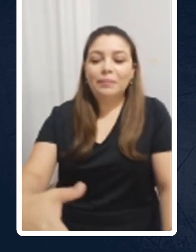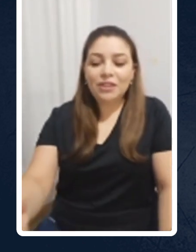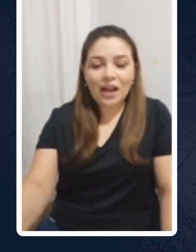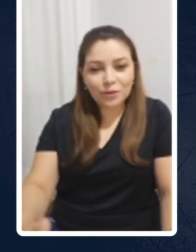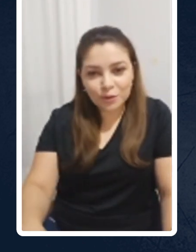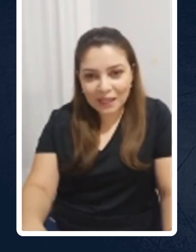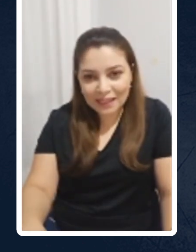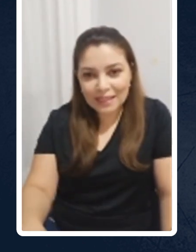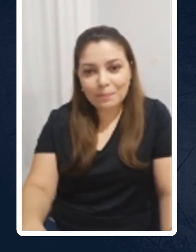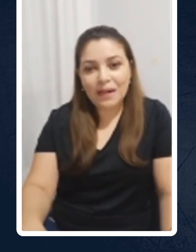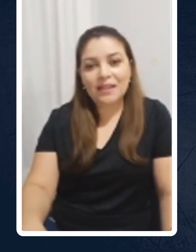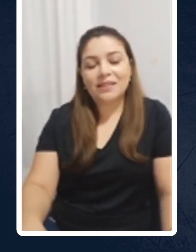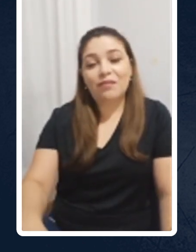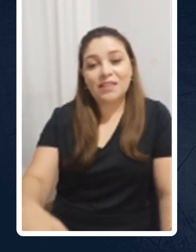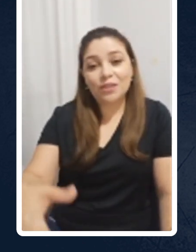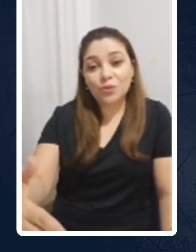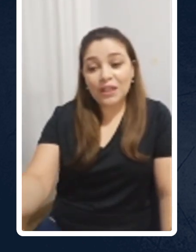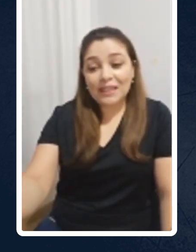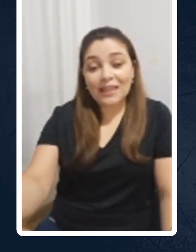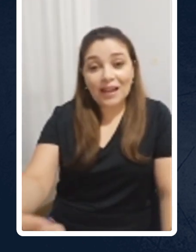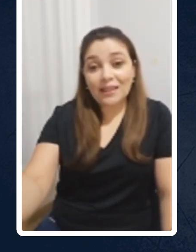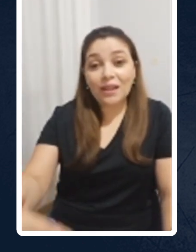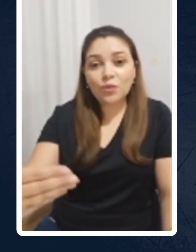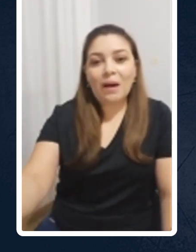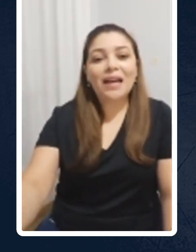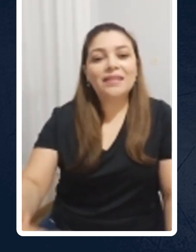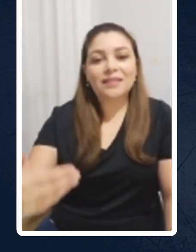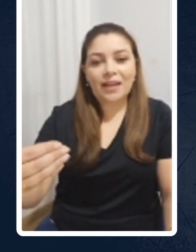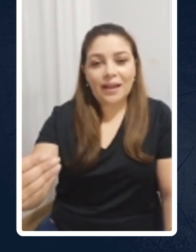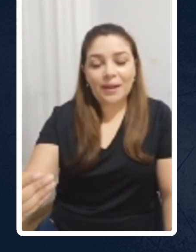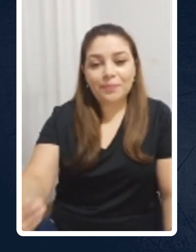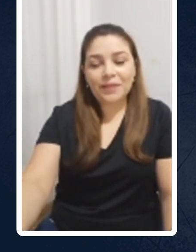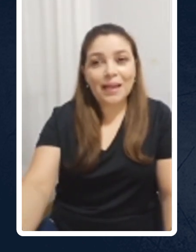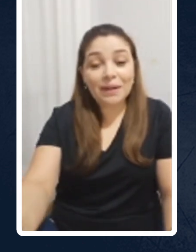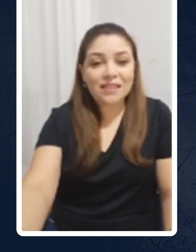comunicação, mediados pela Libras, né, tendo mais